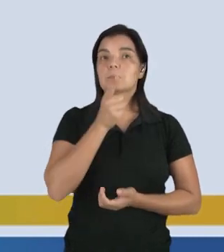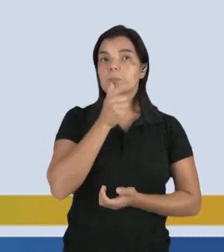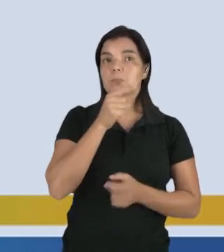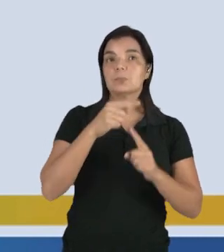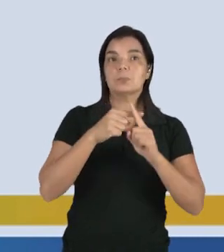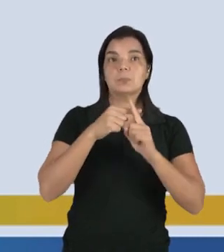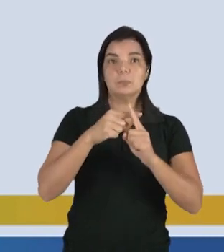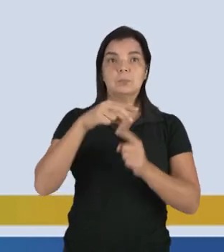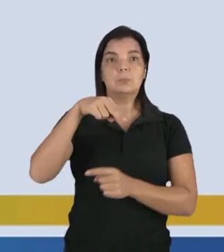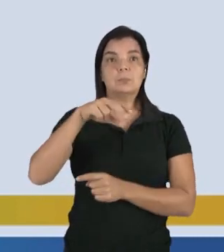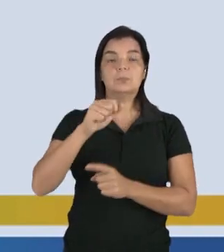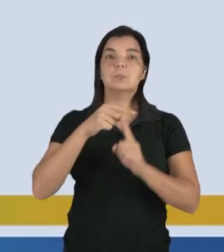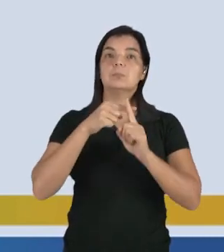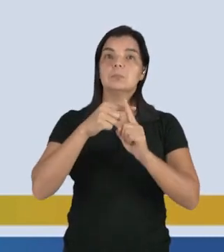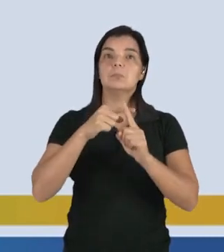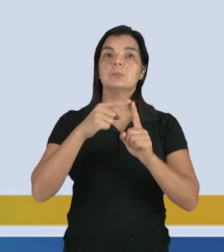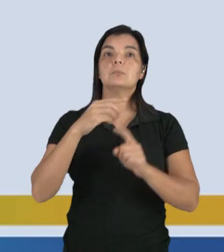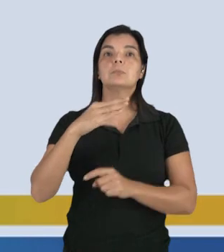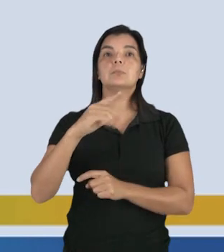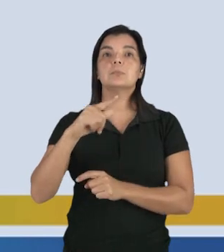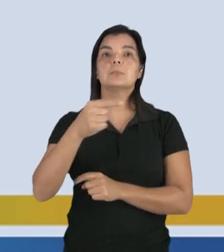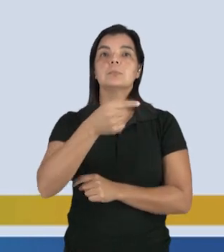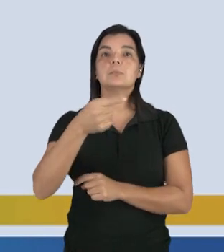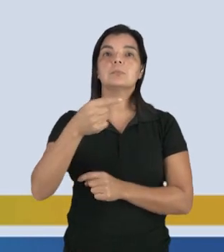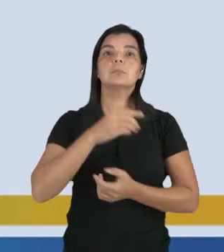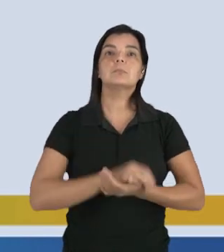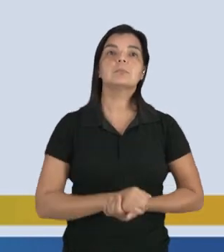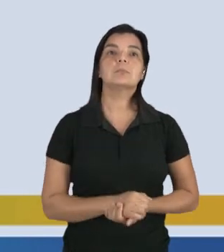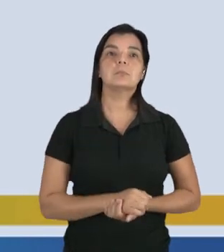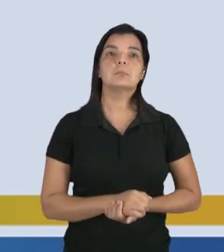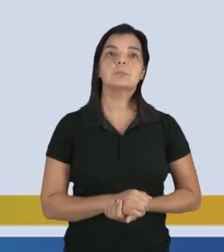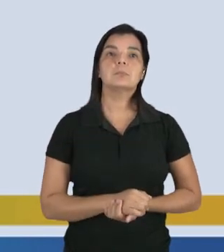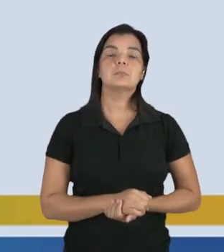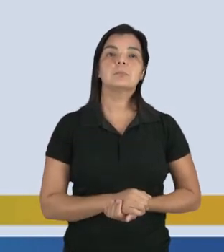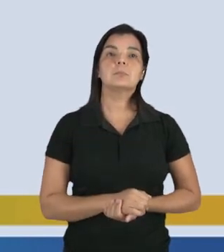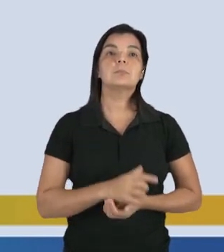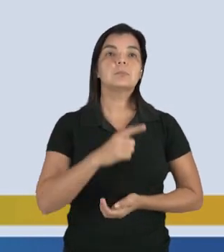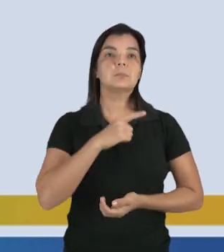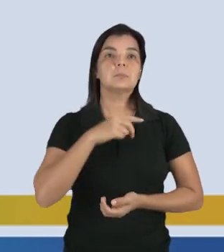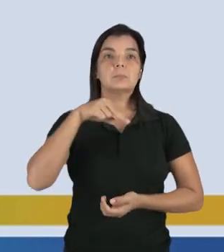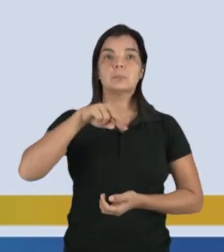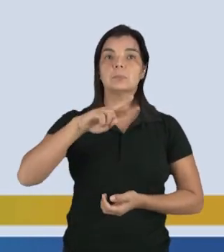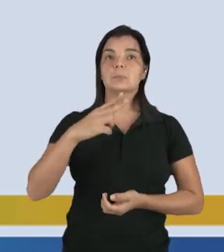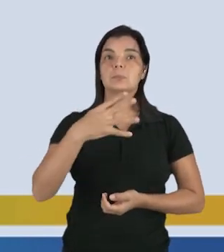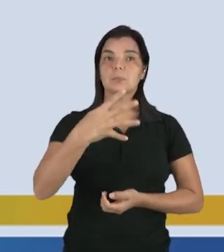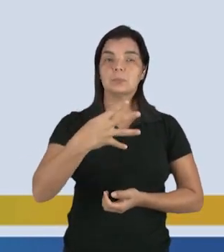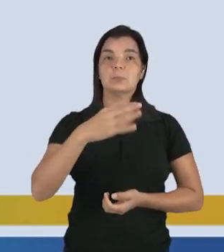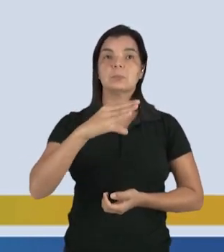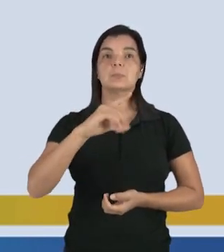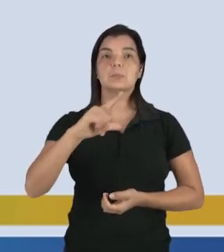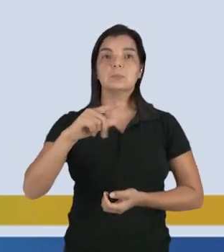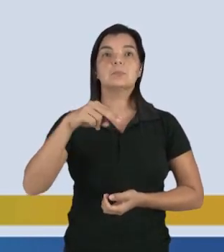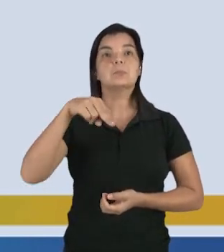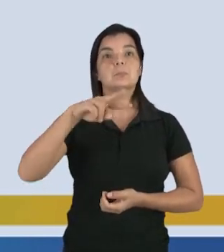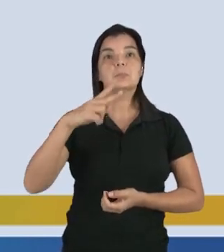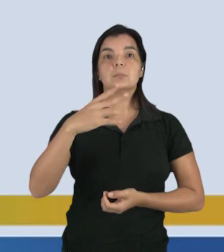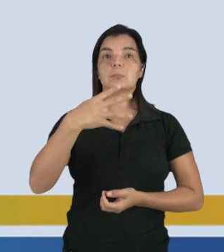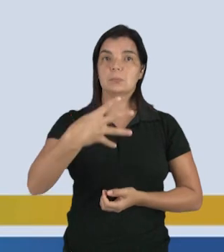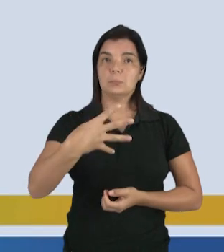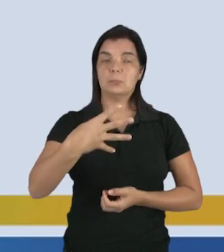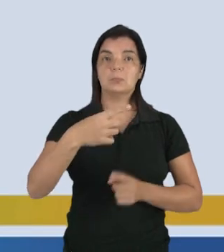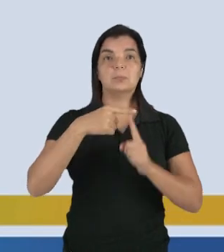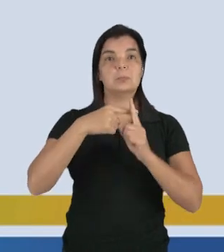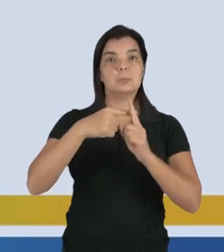aquoso libera Na+ e Cl-. E aí nós temos aqui o cloreto de amônio, e aí nós temos a